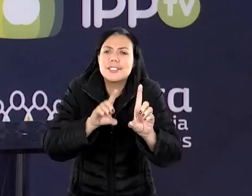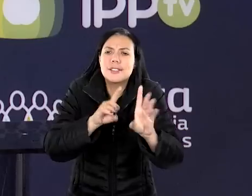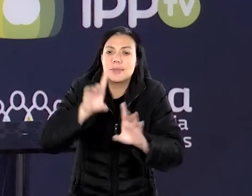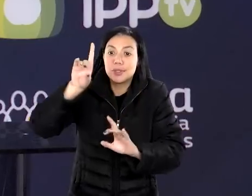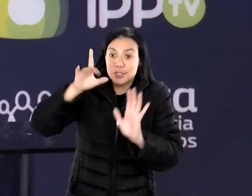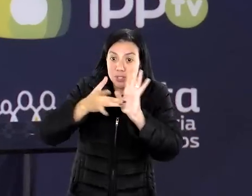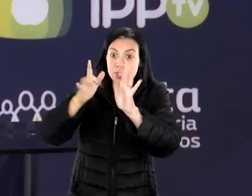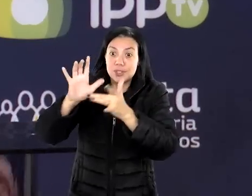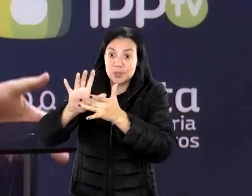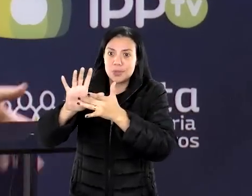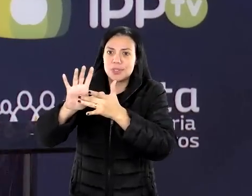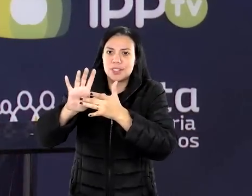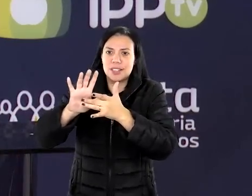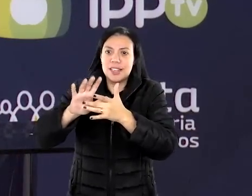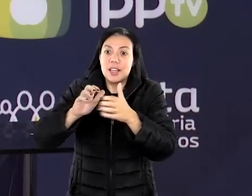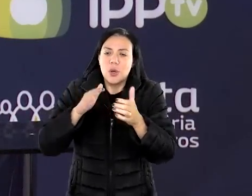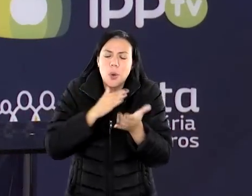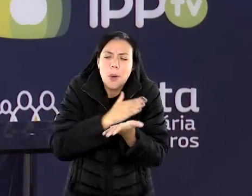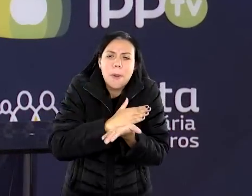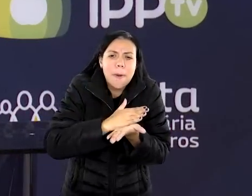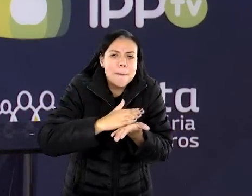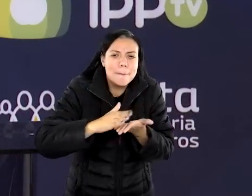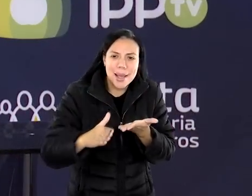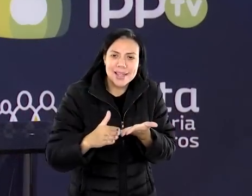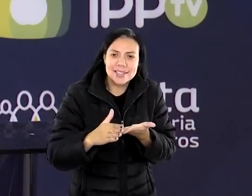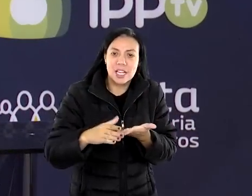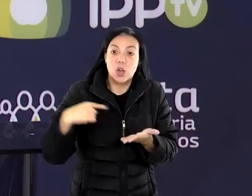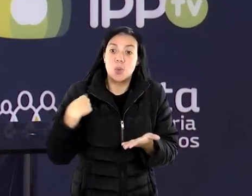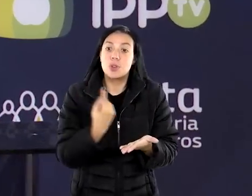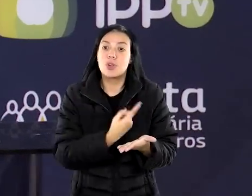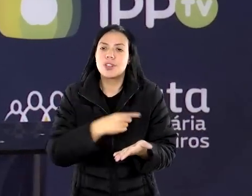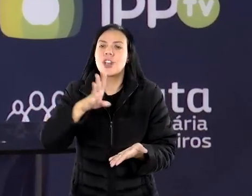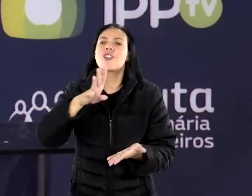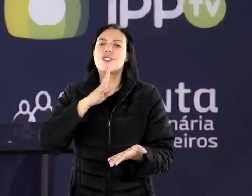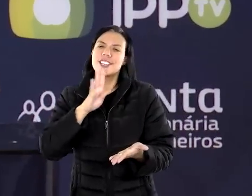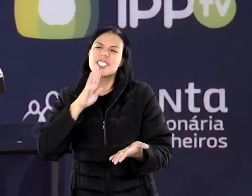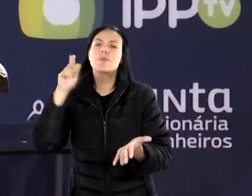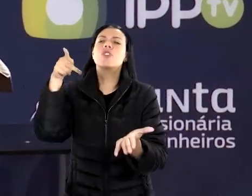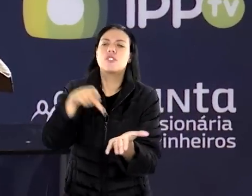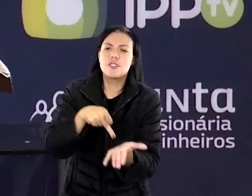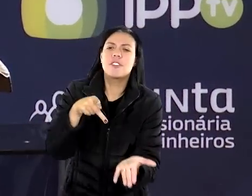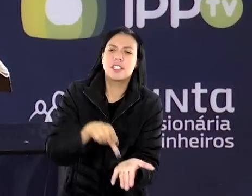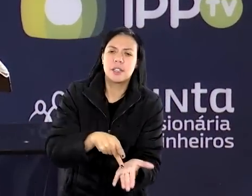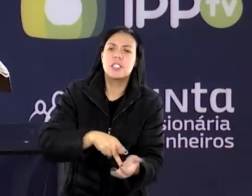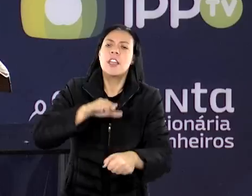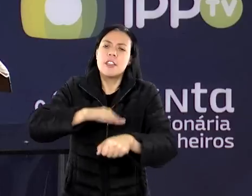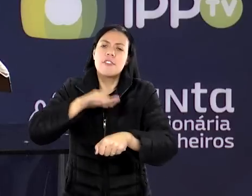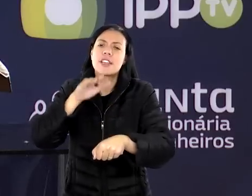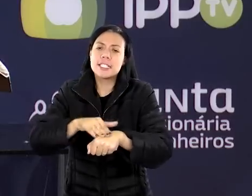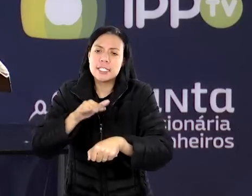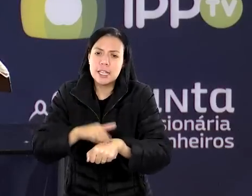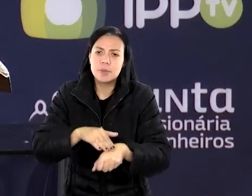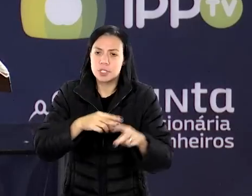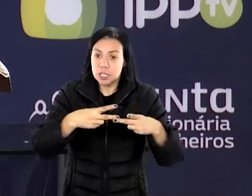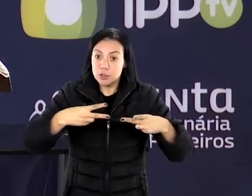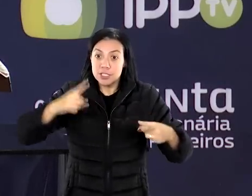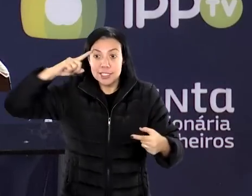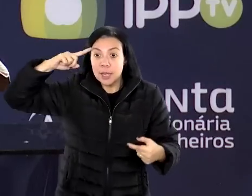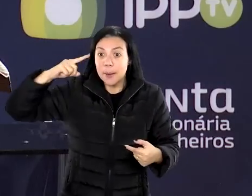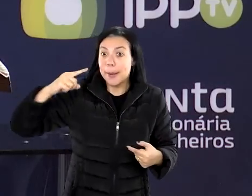A bem-aventurança de ser um discípulo de Jesus começa quando nós cumprimos as exigências de ser um discípulo.